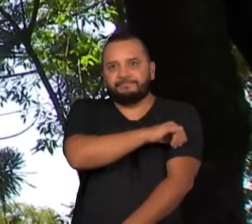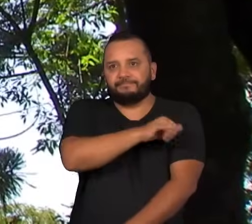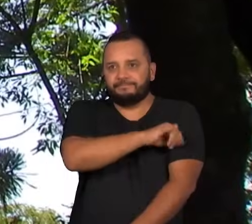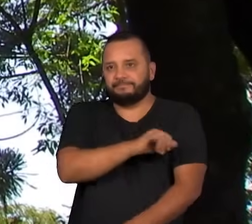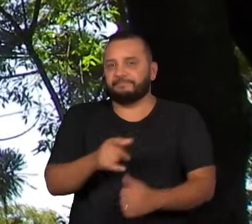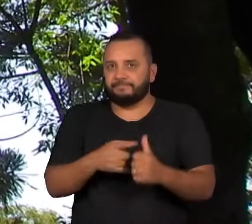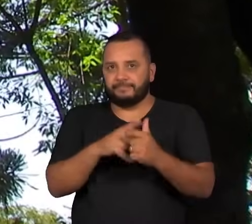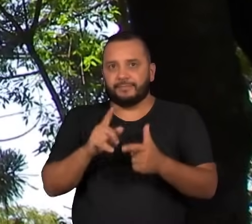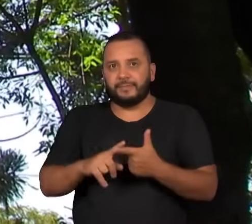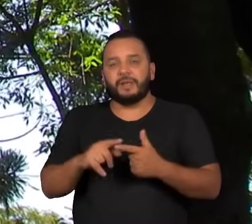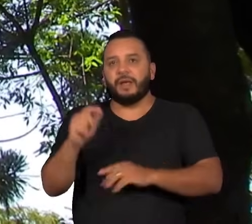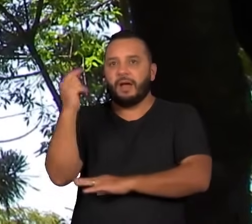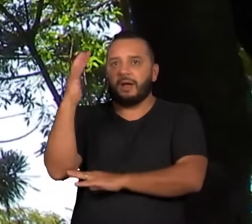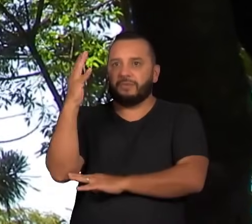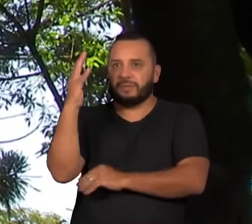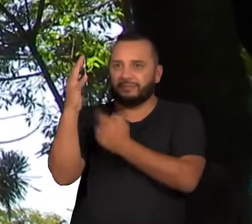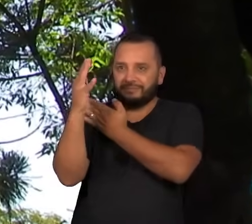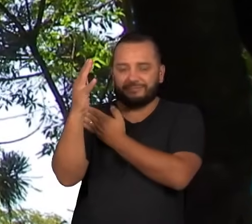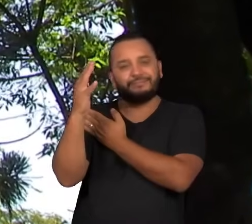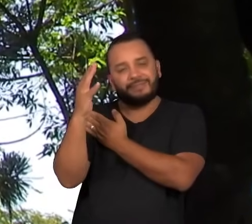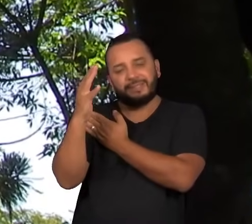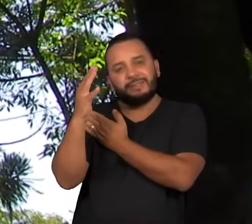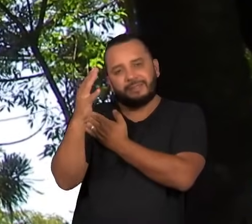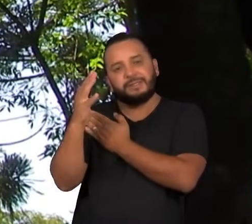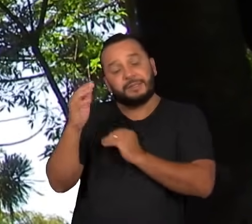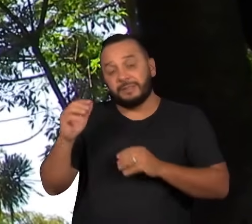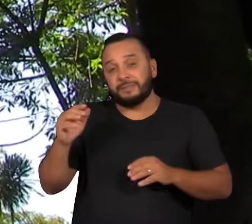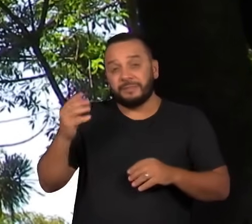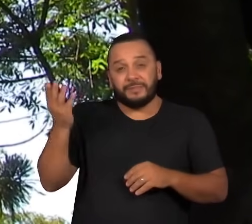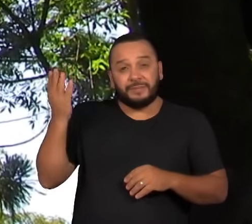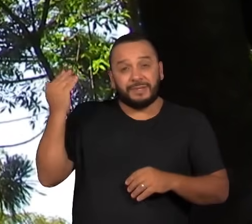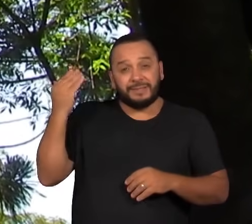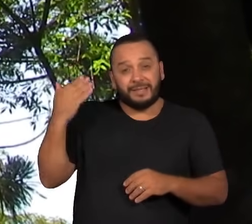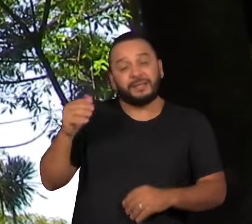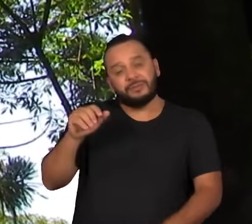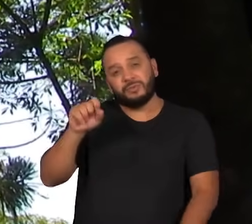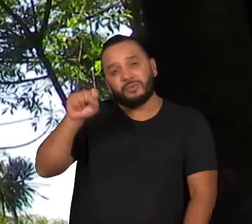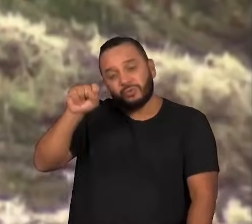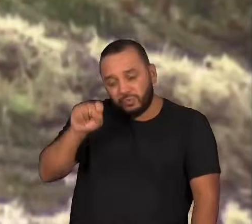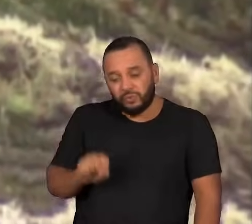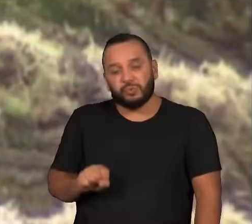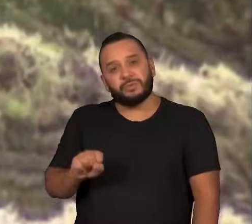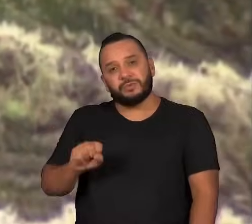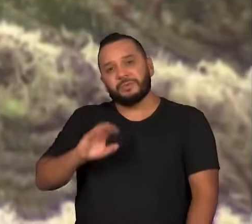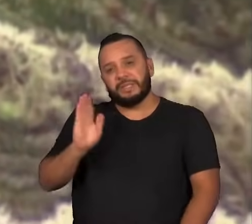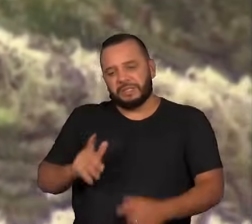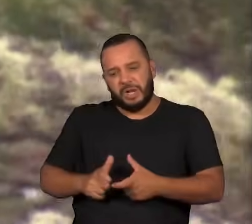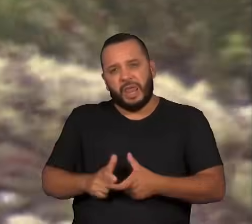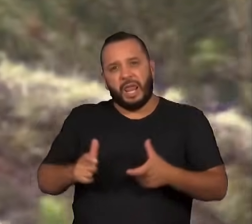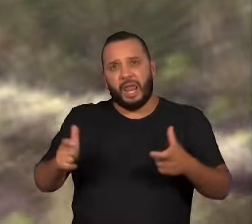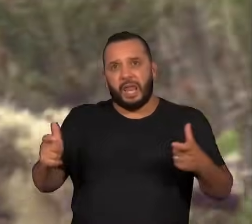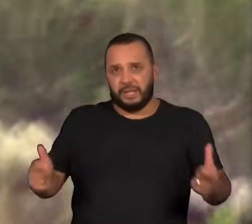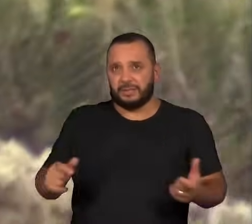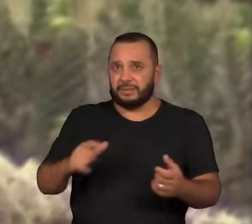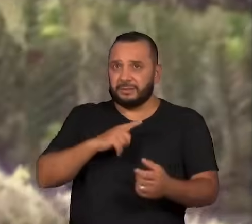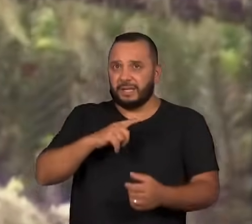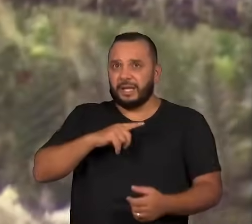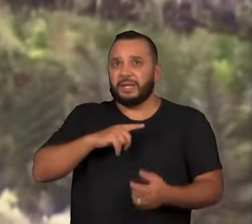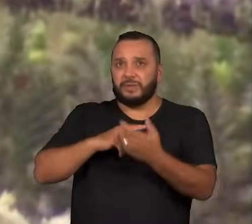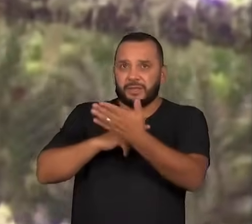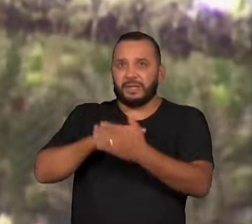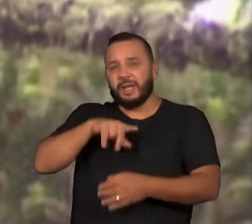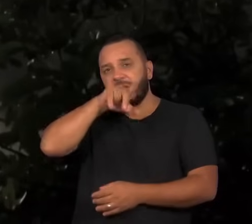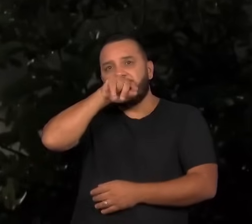e a araucária, que foi abundante principalmente no sul do Brasil e da qual a gralha azul depende